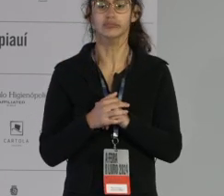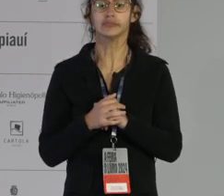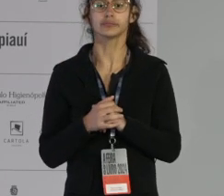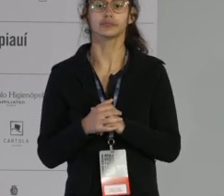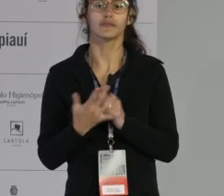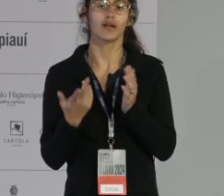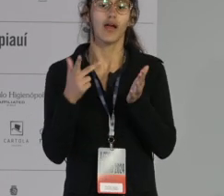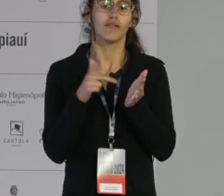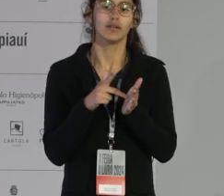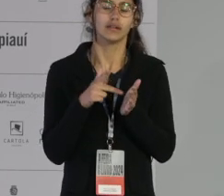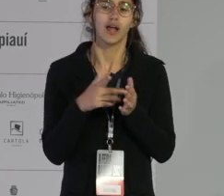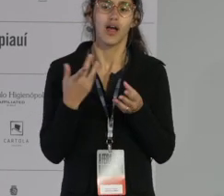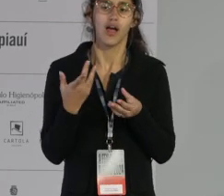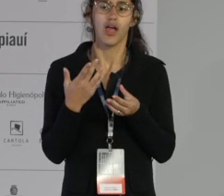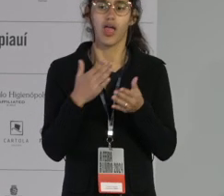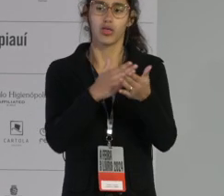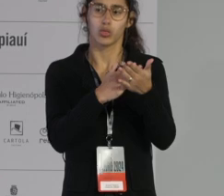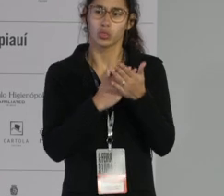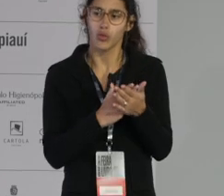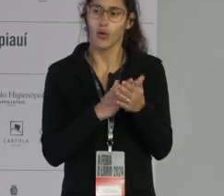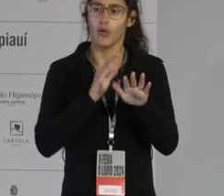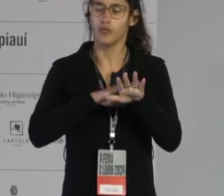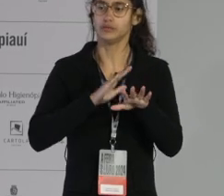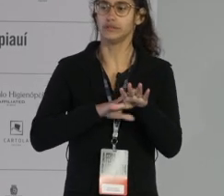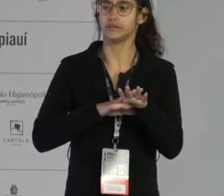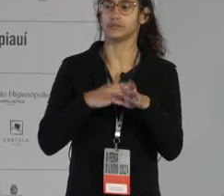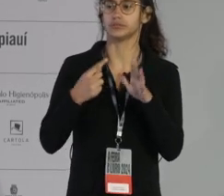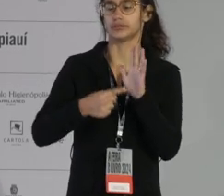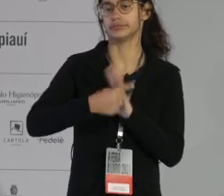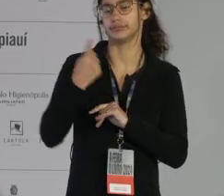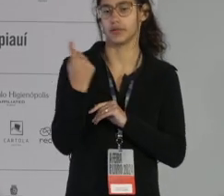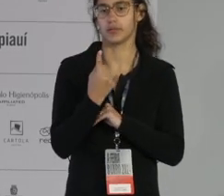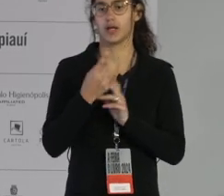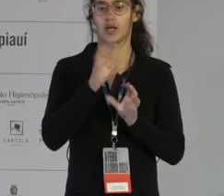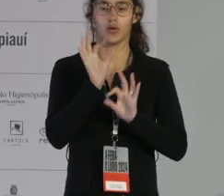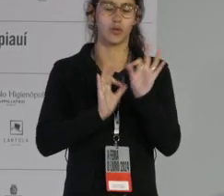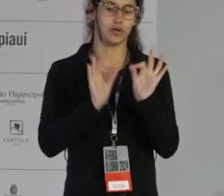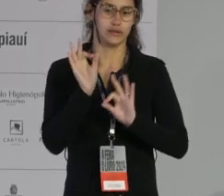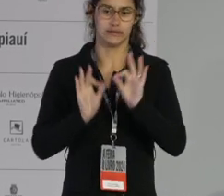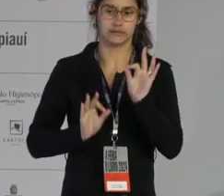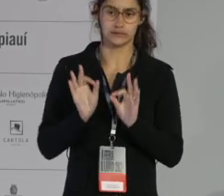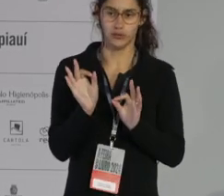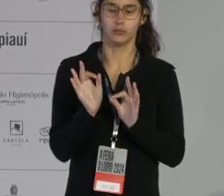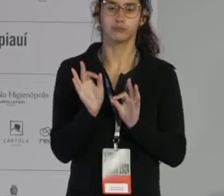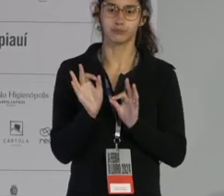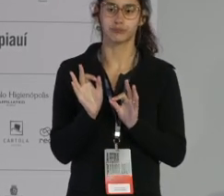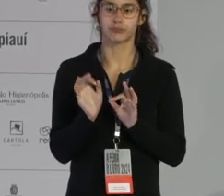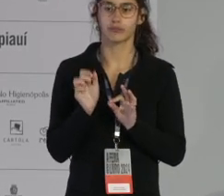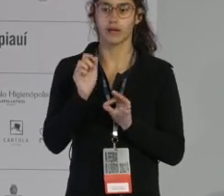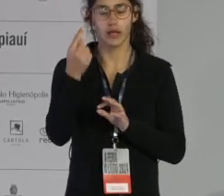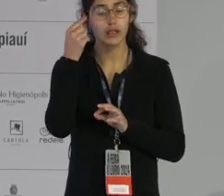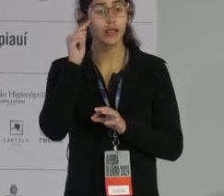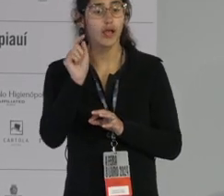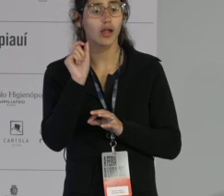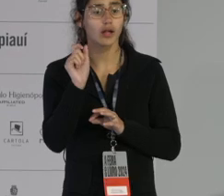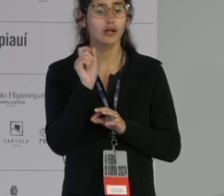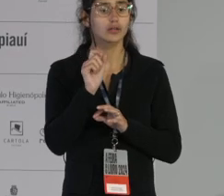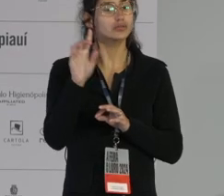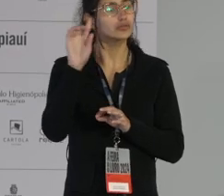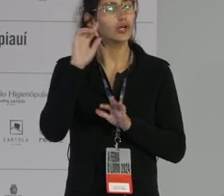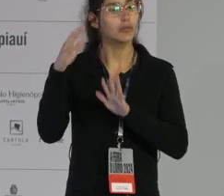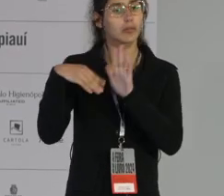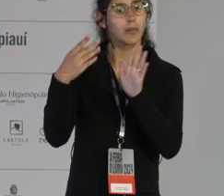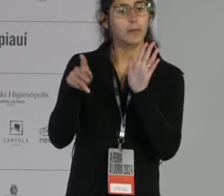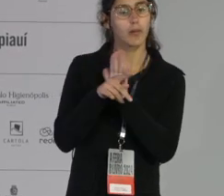E na verdade, assim, me ajudou muito a fazer a primeira organização, que é essa ideia de guia de bolso